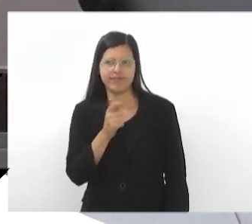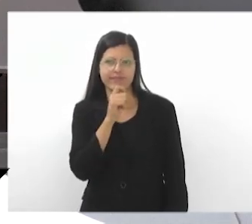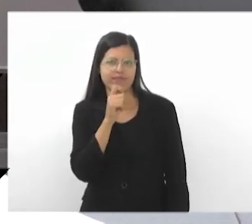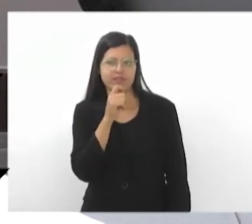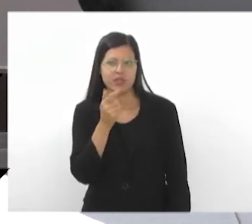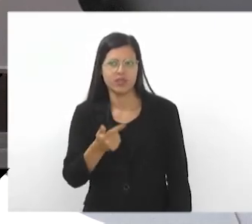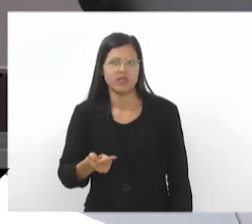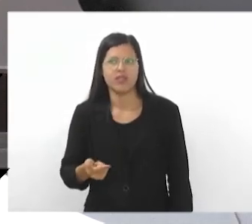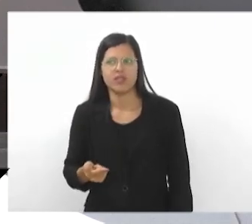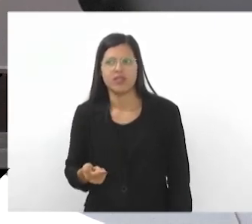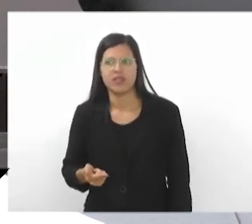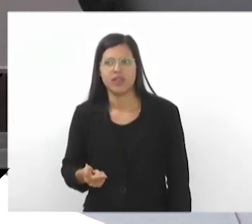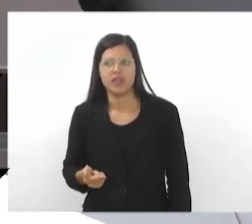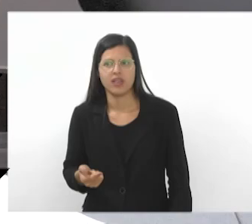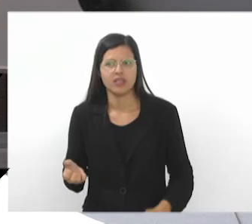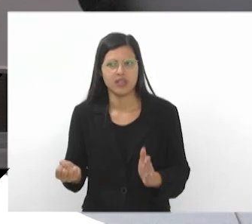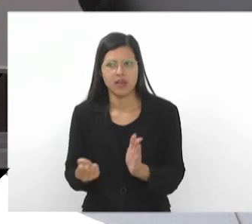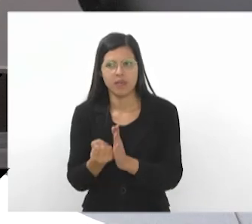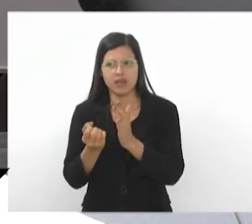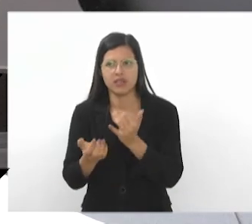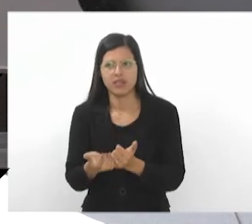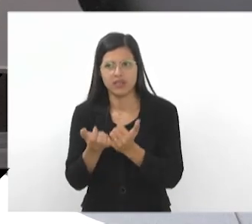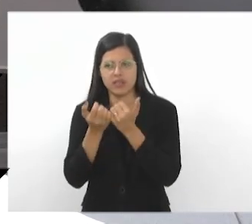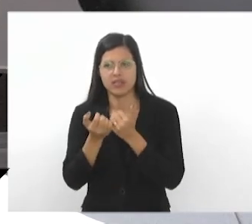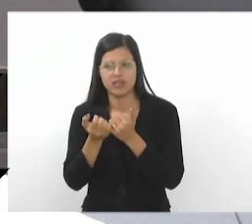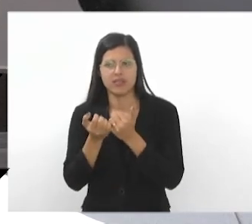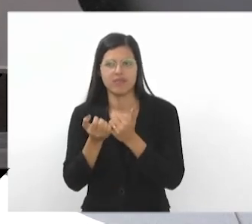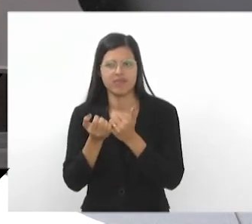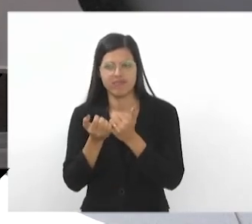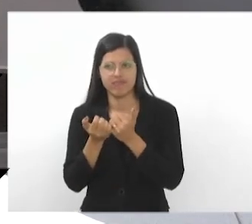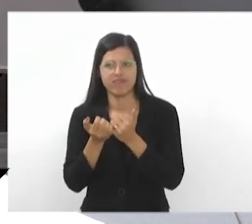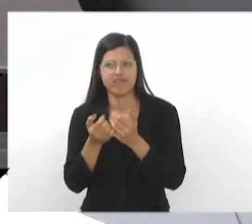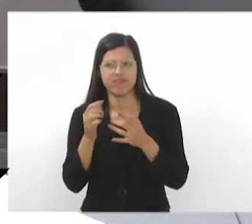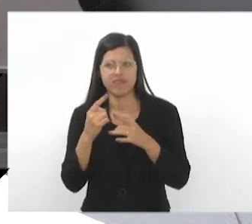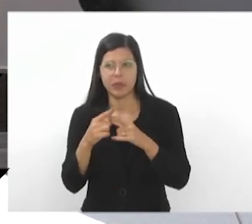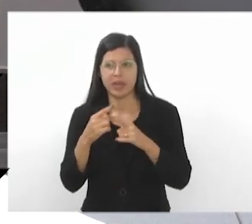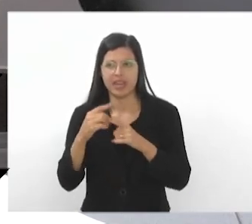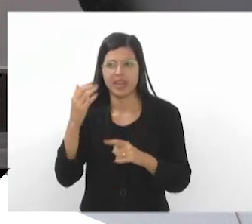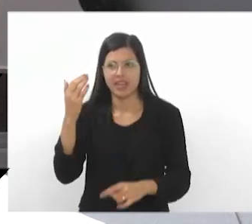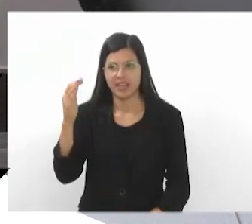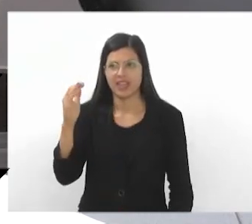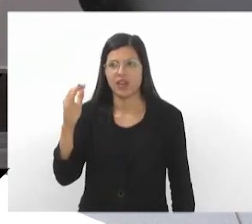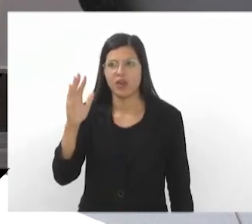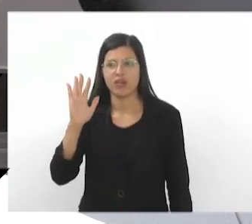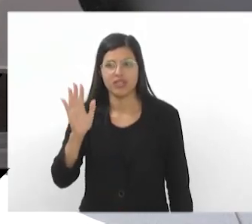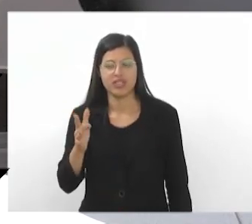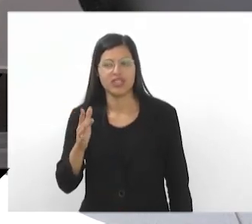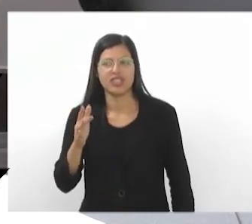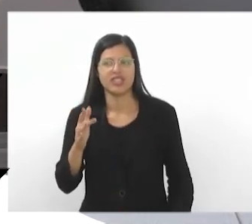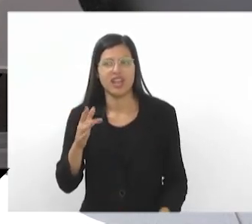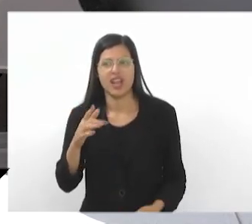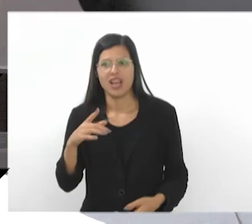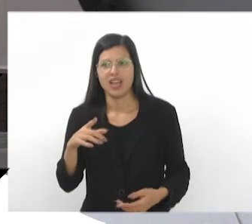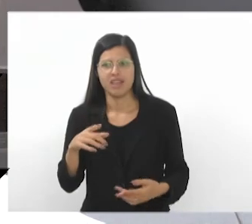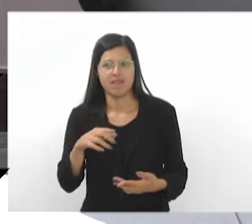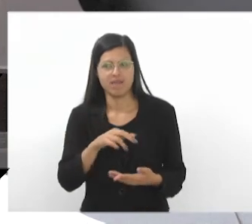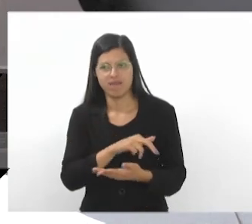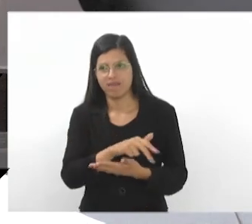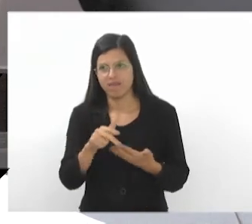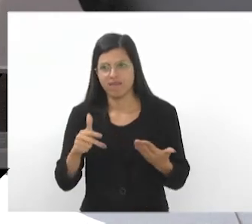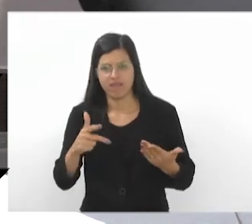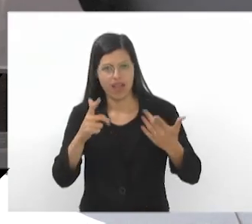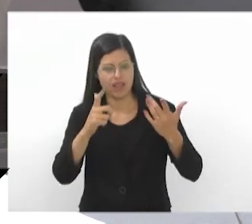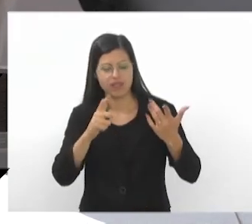essa declaração de patrimônio, até estranho, porque o Niterói já teve tantos quadros aqui no Parlamento